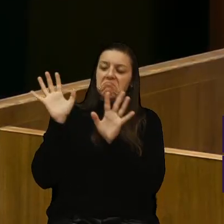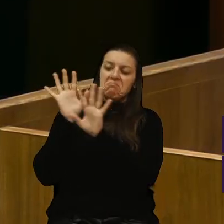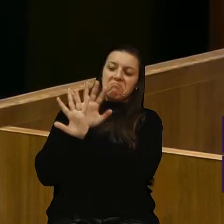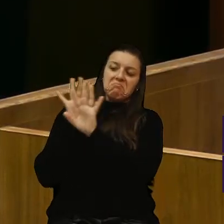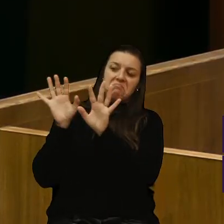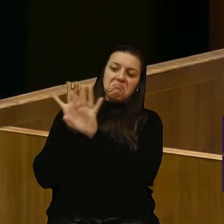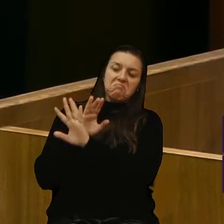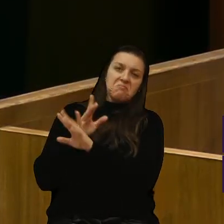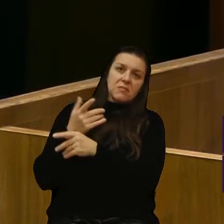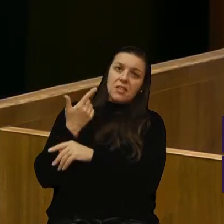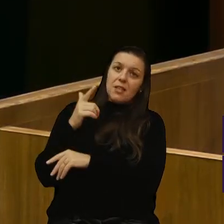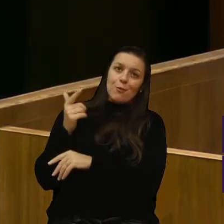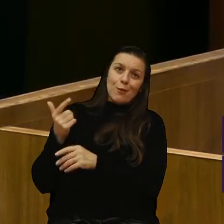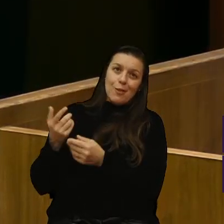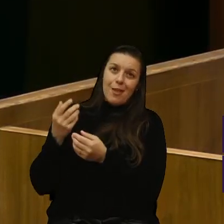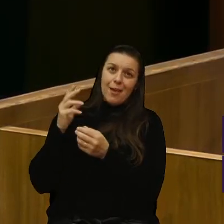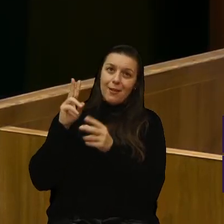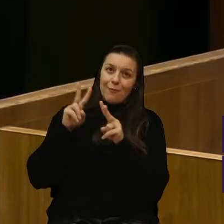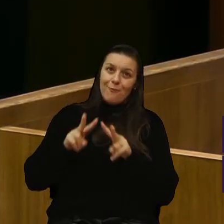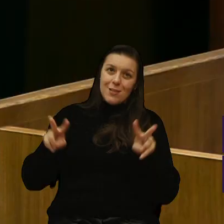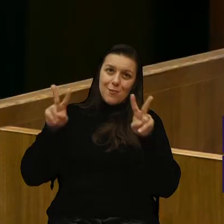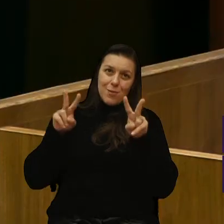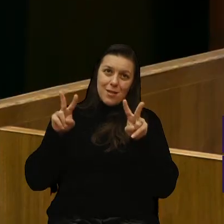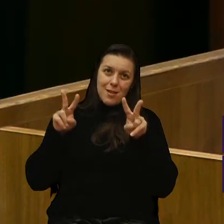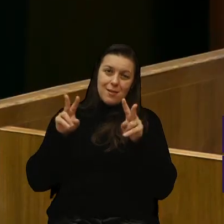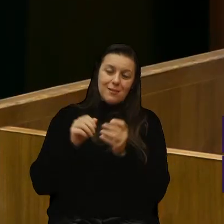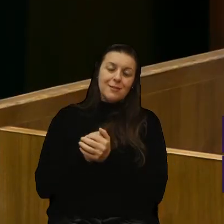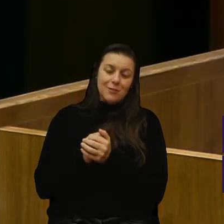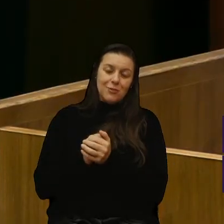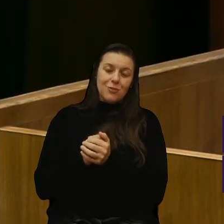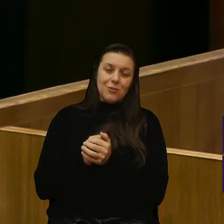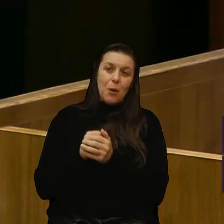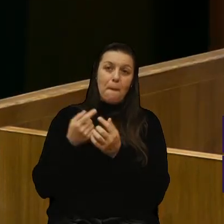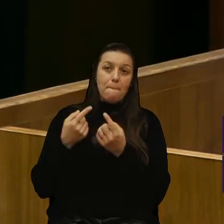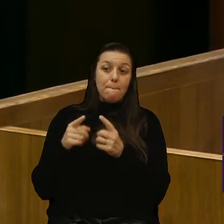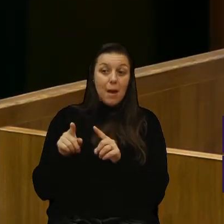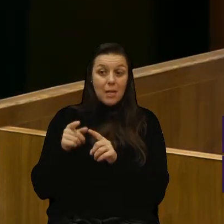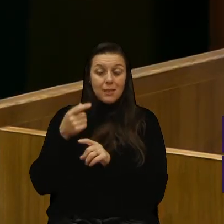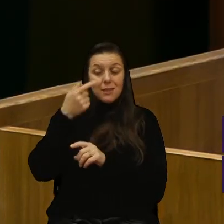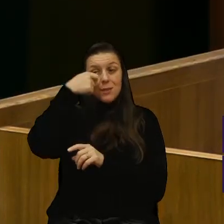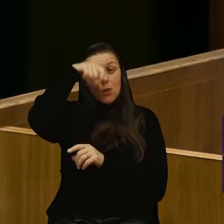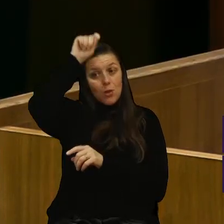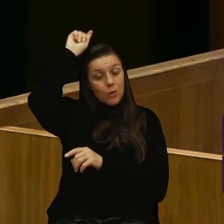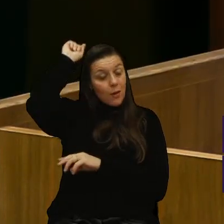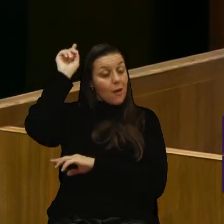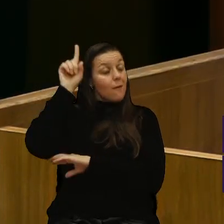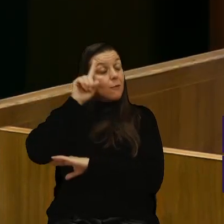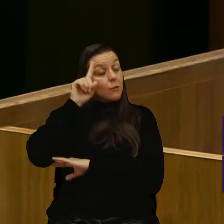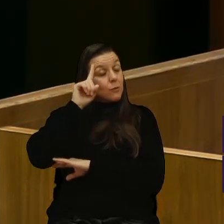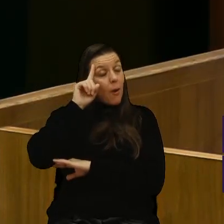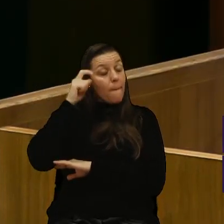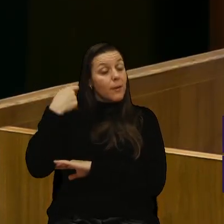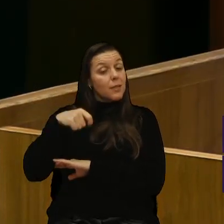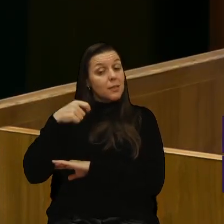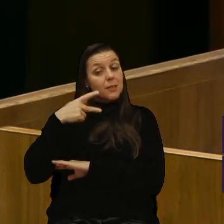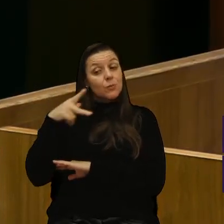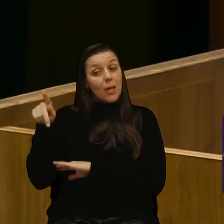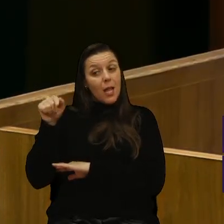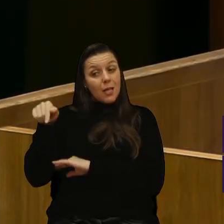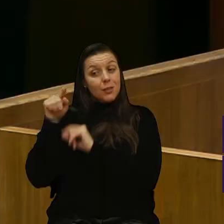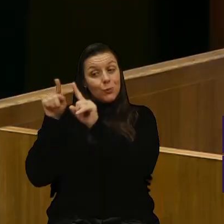invisibilizados, mas que sustentam o cotidiano da universidade. Como eu sempre digo para